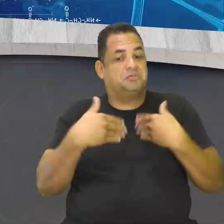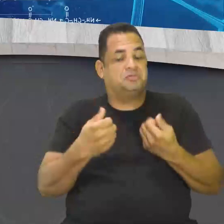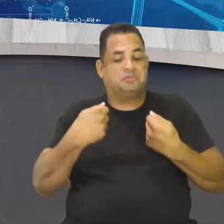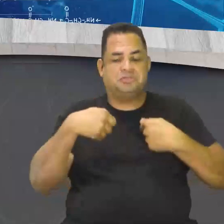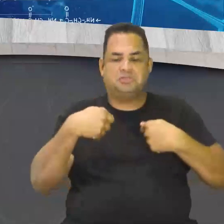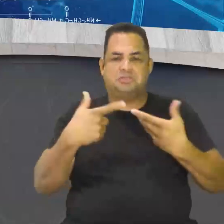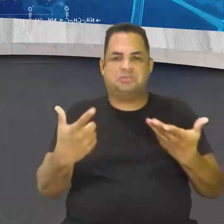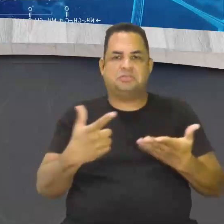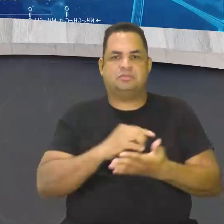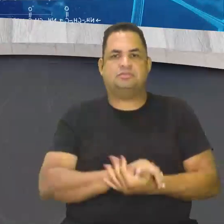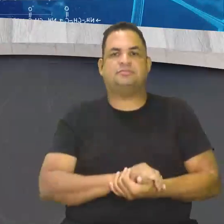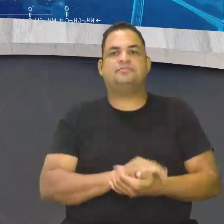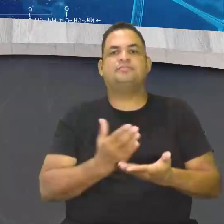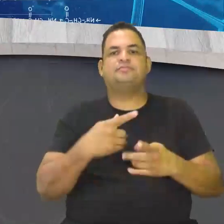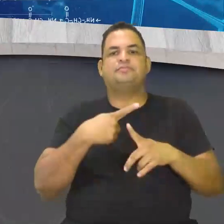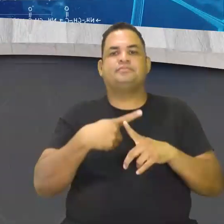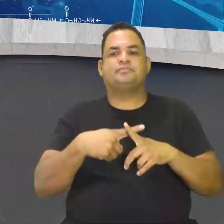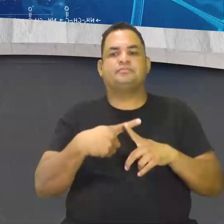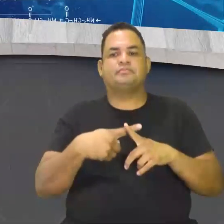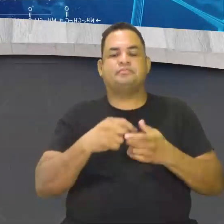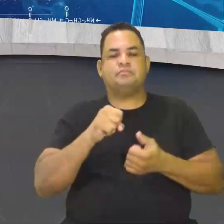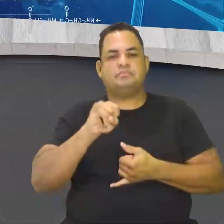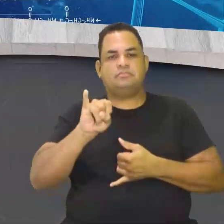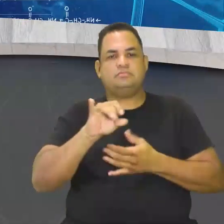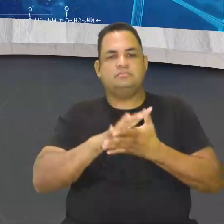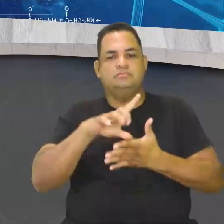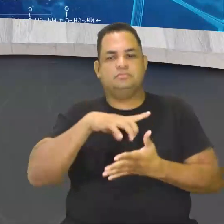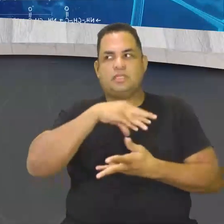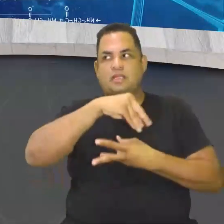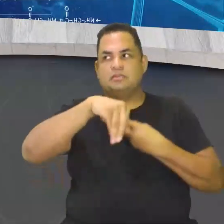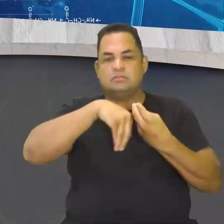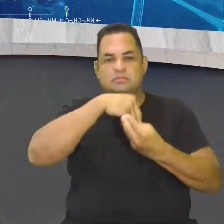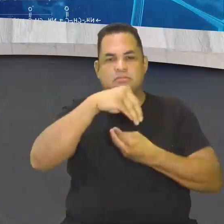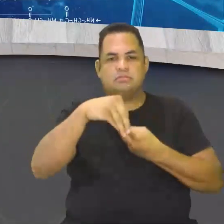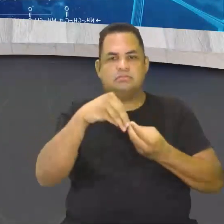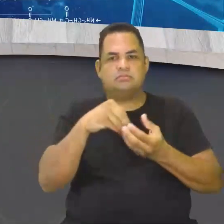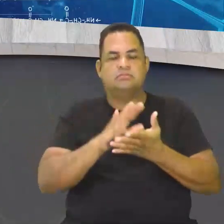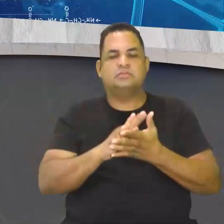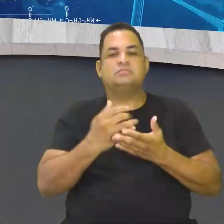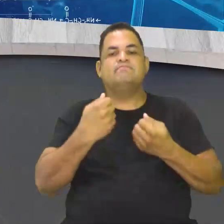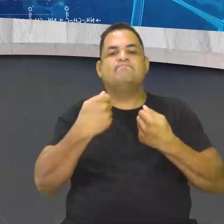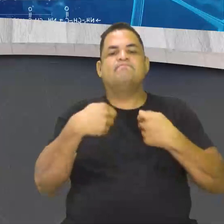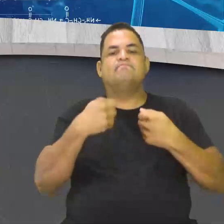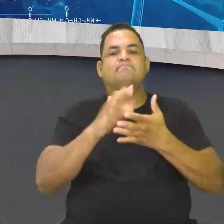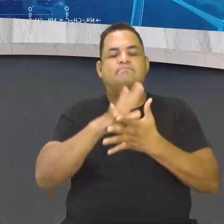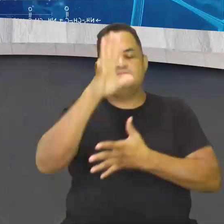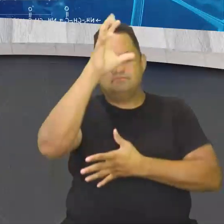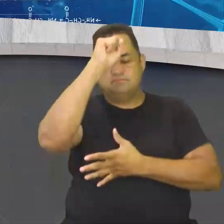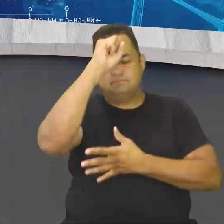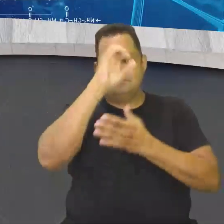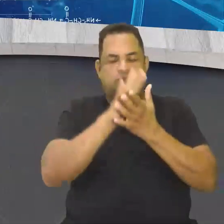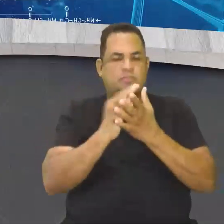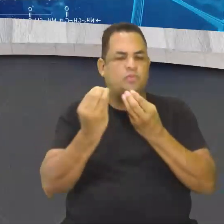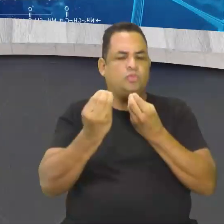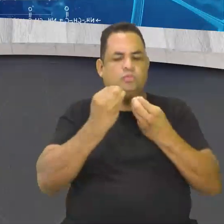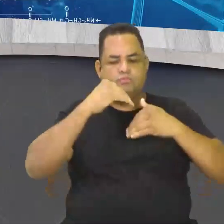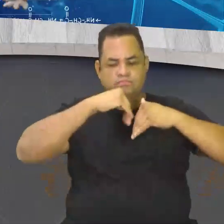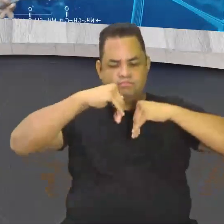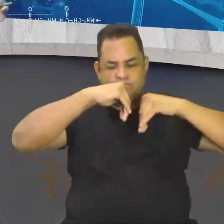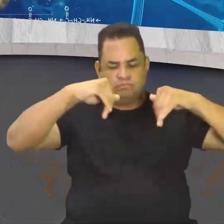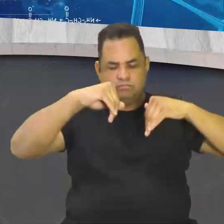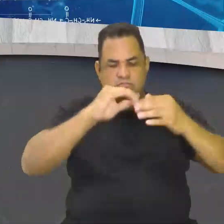né, professor? Exatamente, professora, porque se existe uma mistura, você precisa aprender como separar